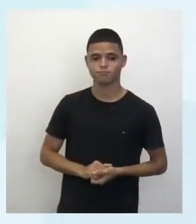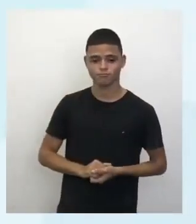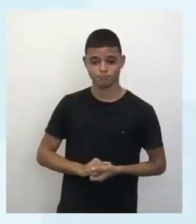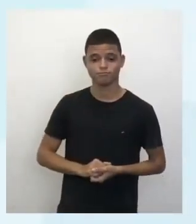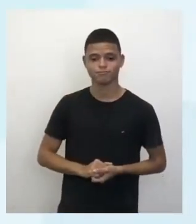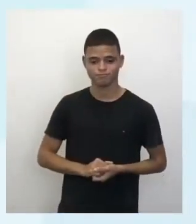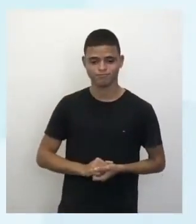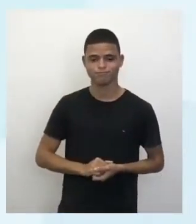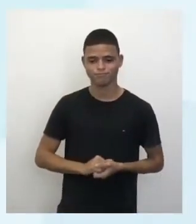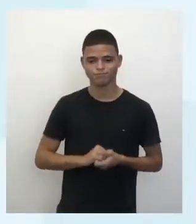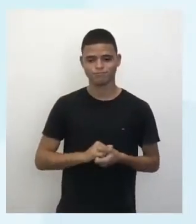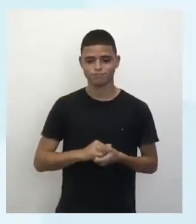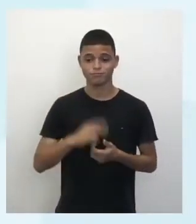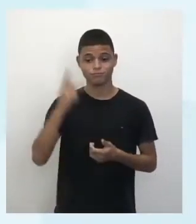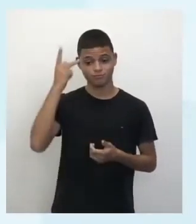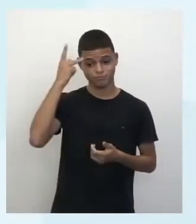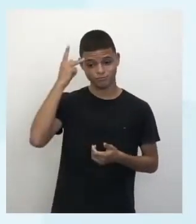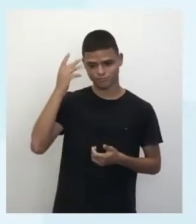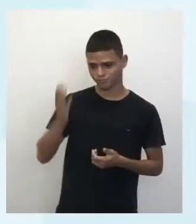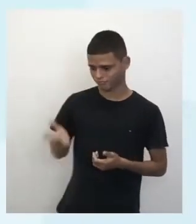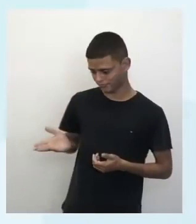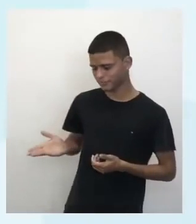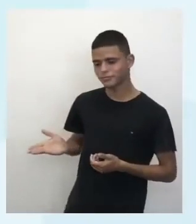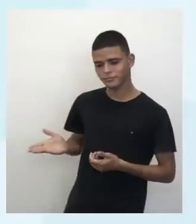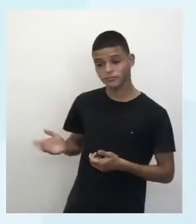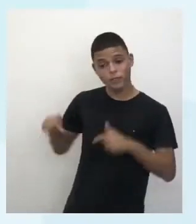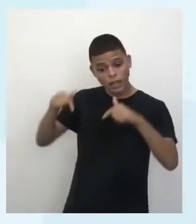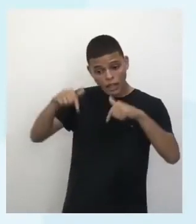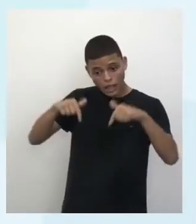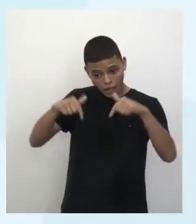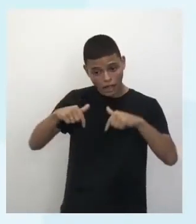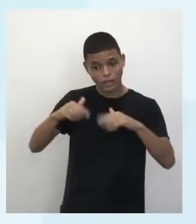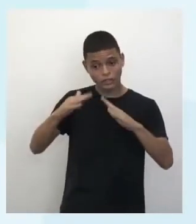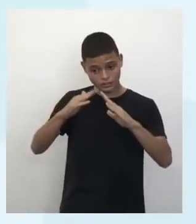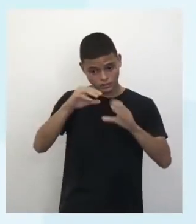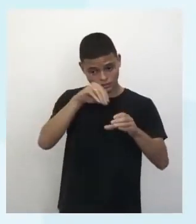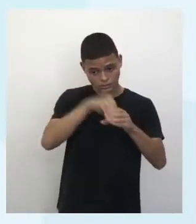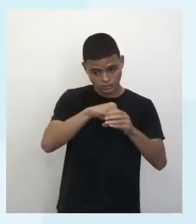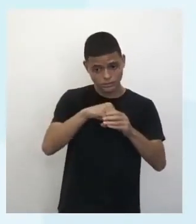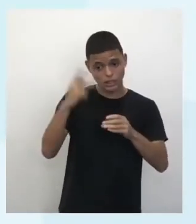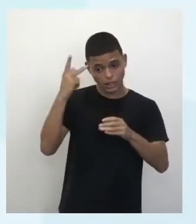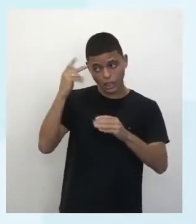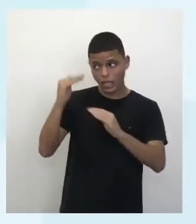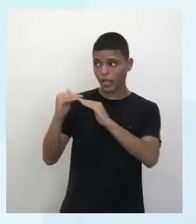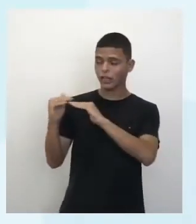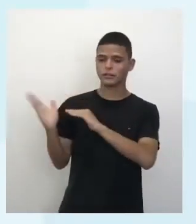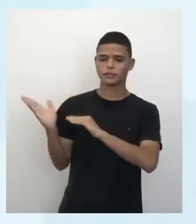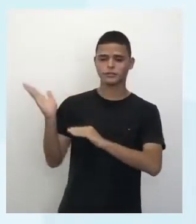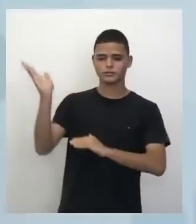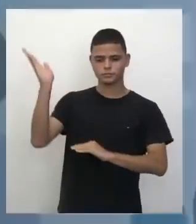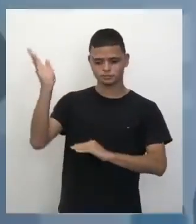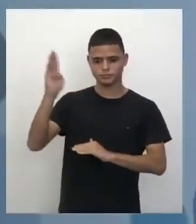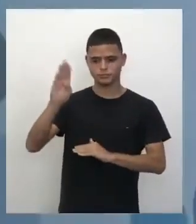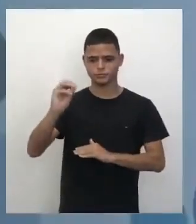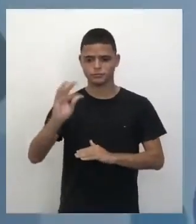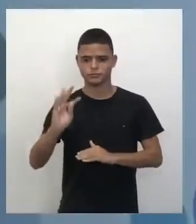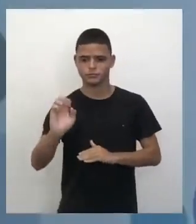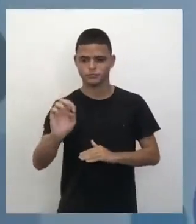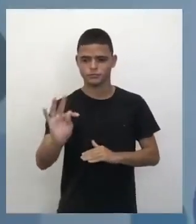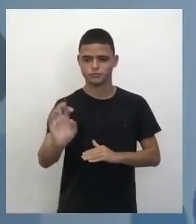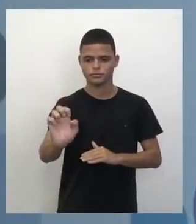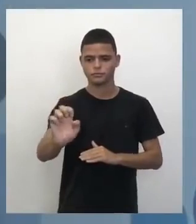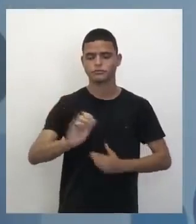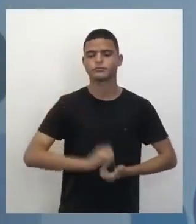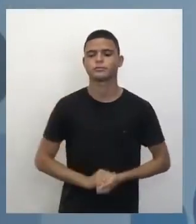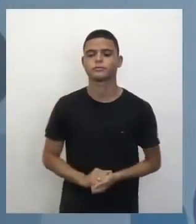São Paulo. É a imagem da janela da casa dele aqui em São Paulo, né? Em cima bofete. Aí sim, corrigimos, ficou organizado, arrumado,